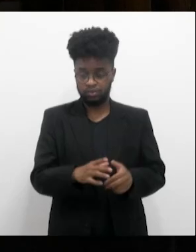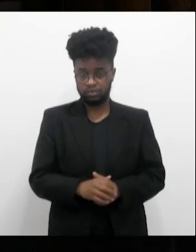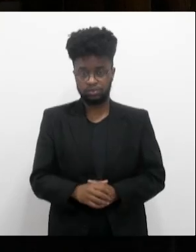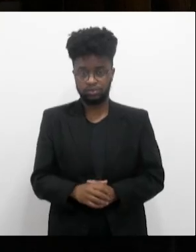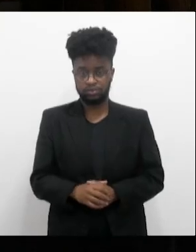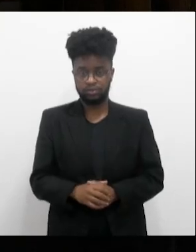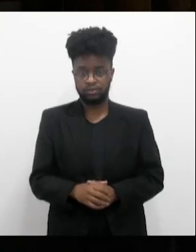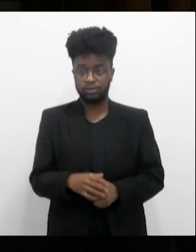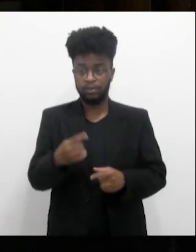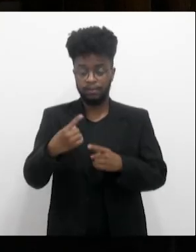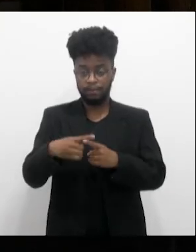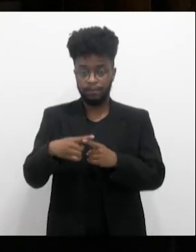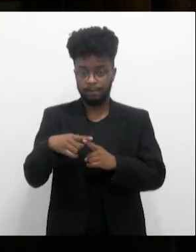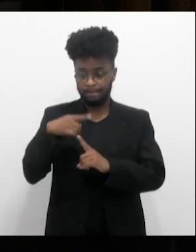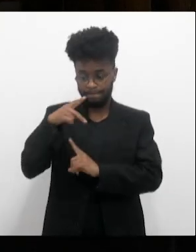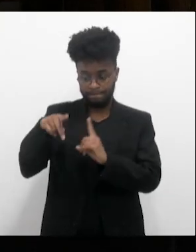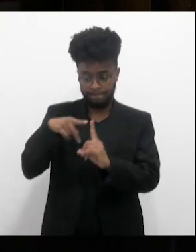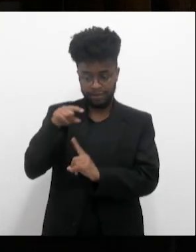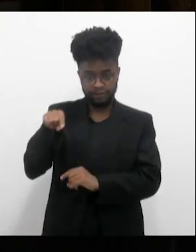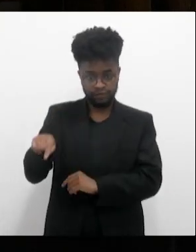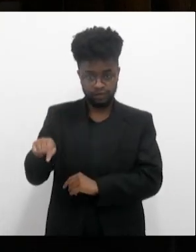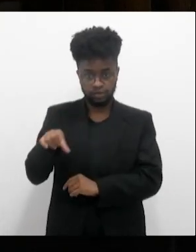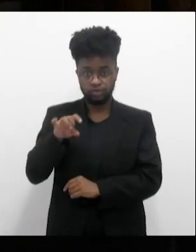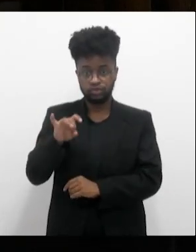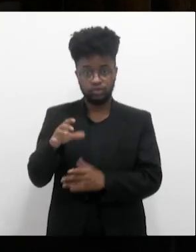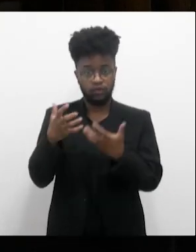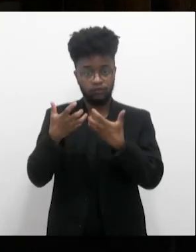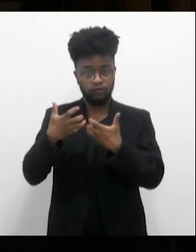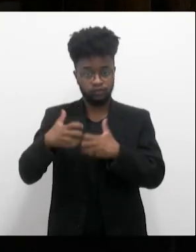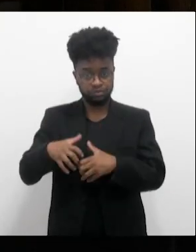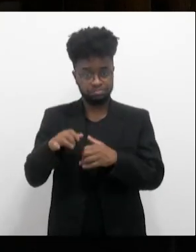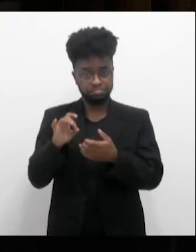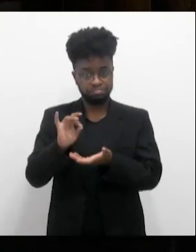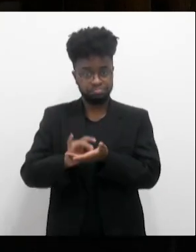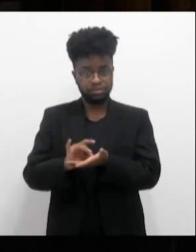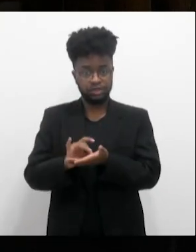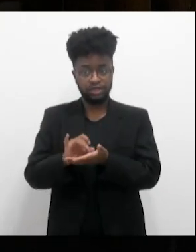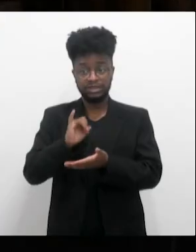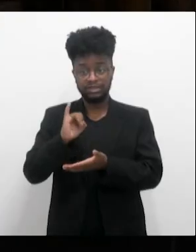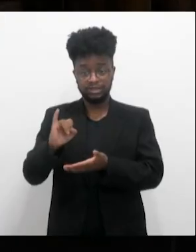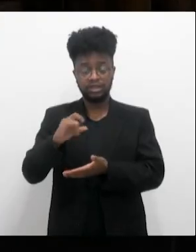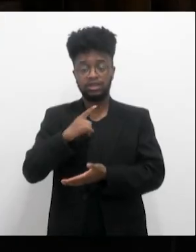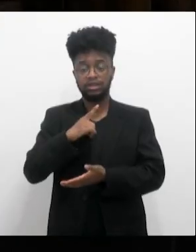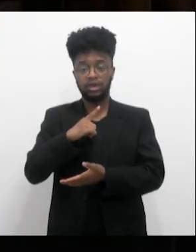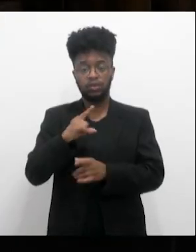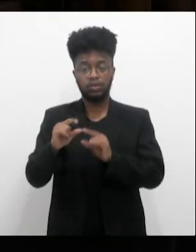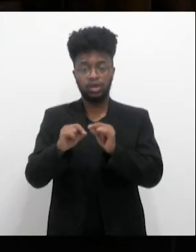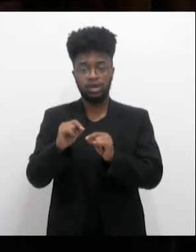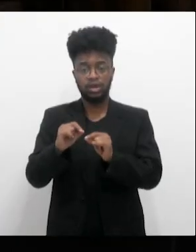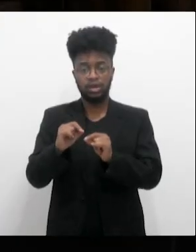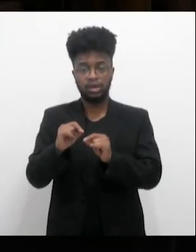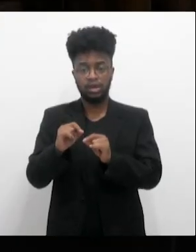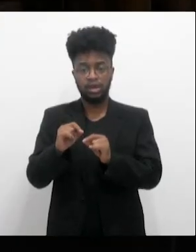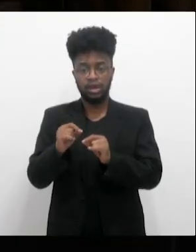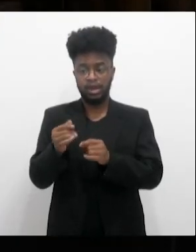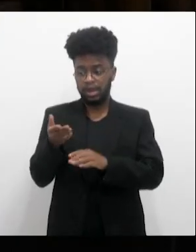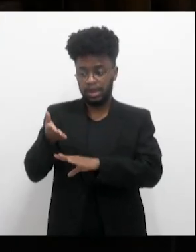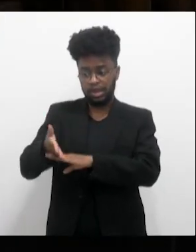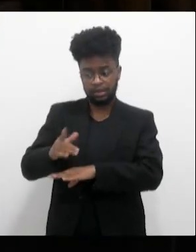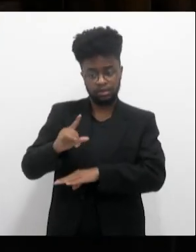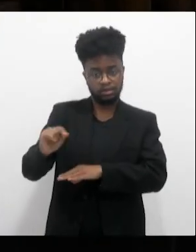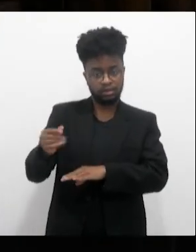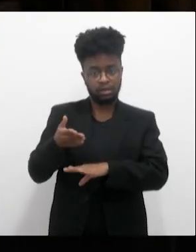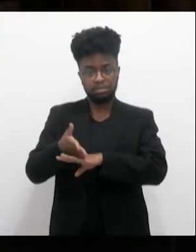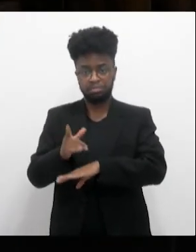Porque a Previdência, ela só funciona para ficar no azul se tem entra e sai.